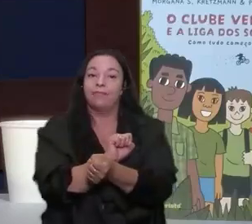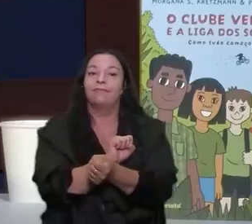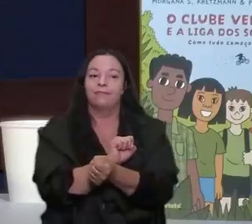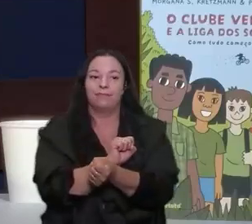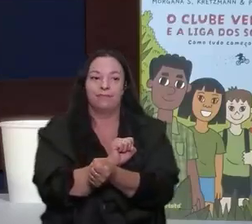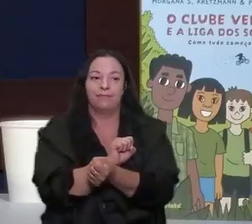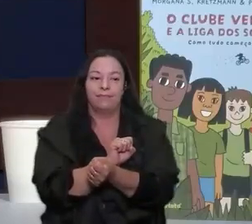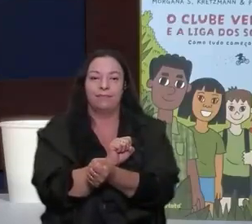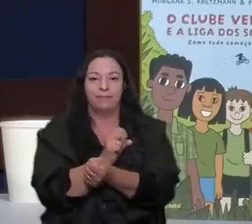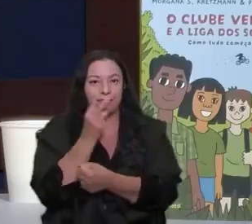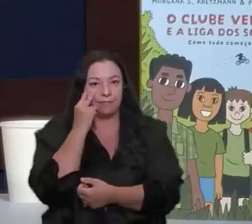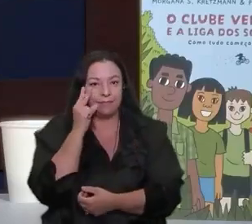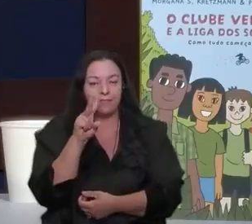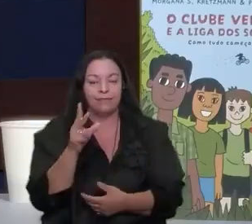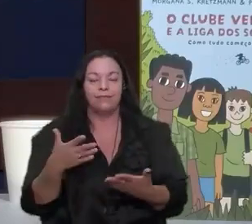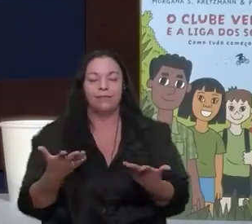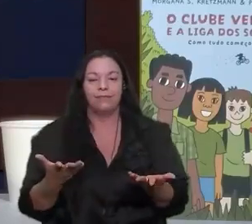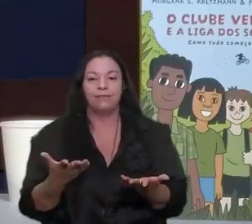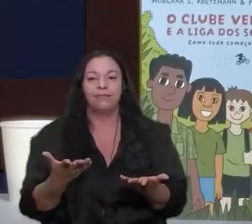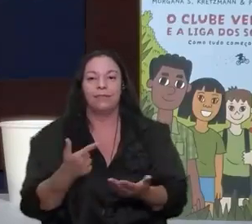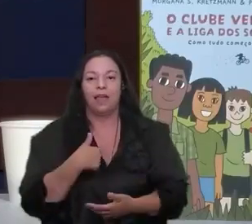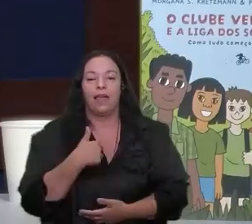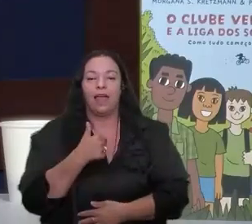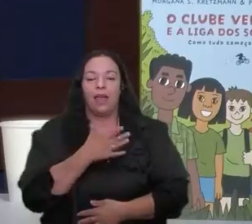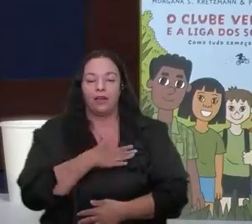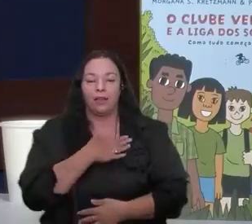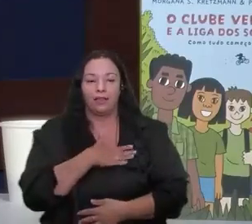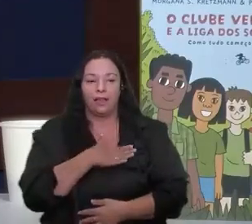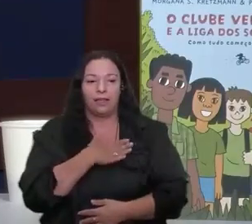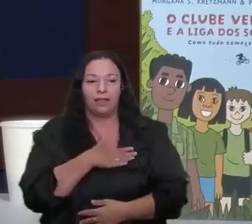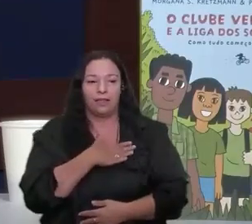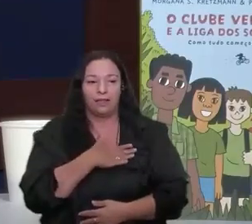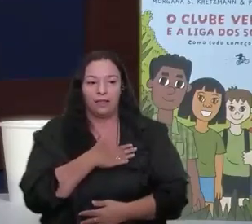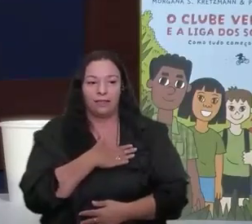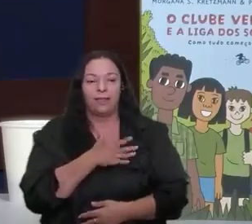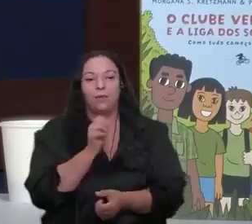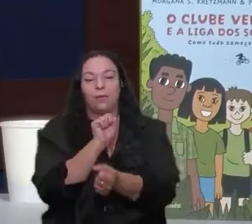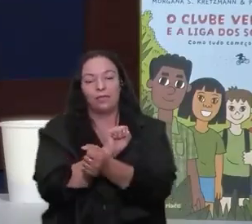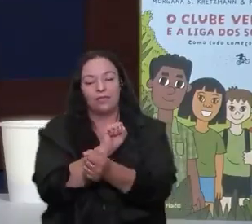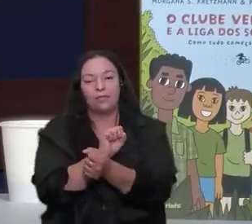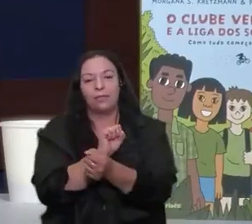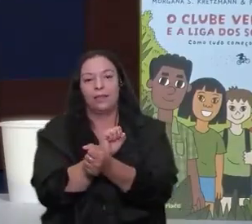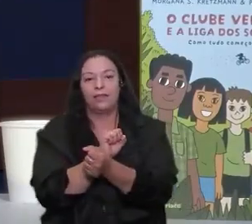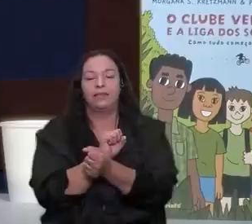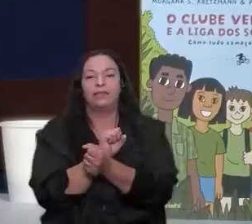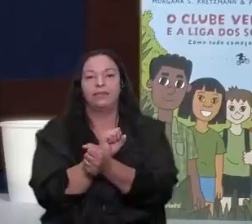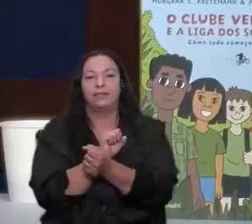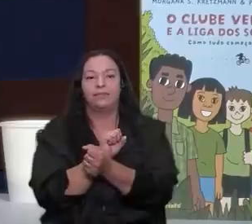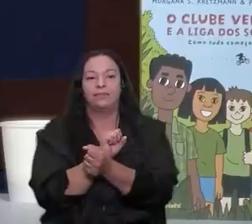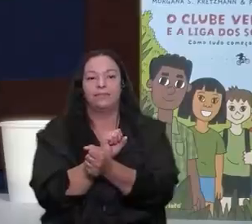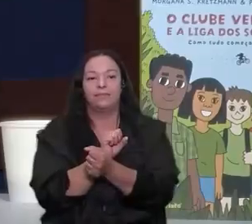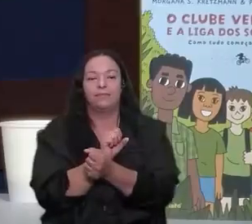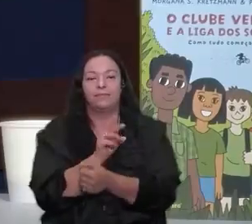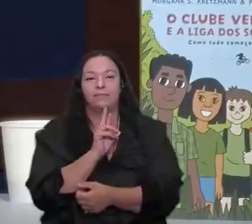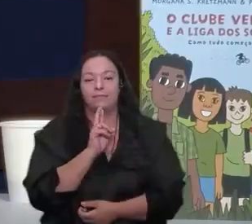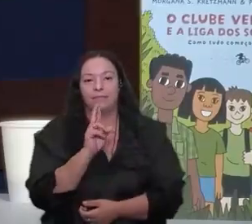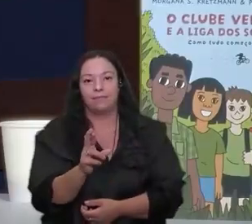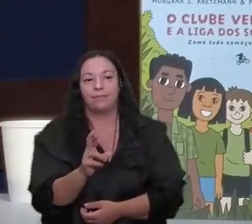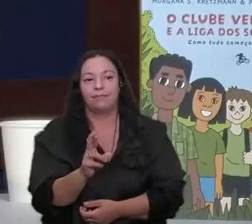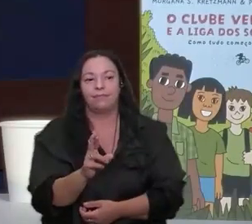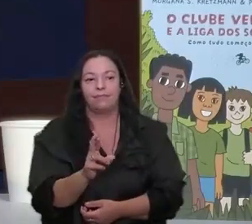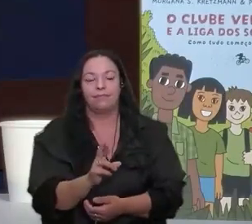que a gente está vendo é isso. Eu gostaria de deixar vocês aqui com um pouco de esperança, porque os resultados são